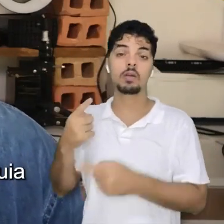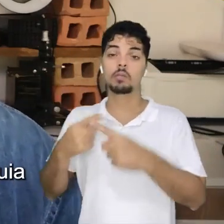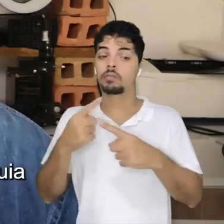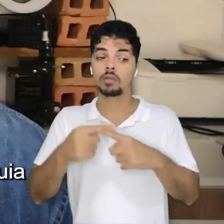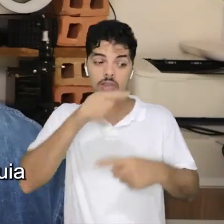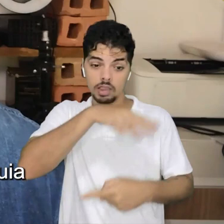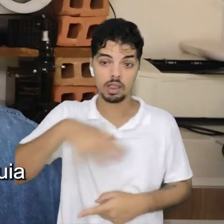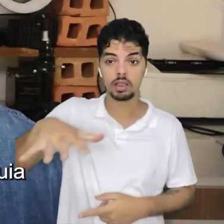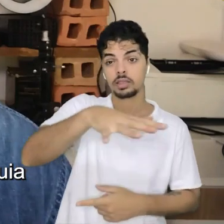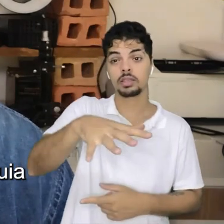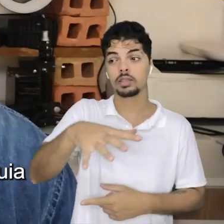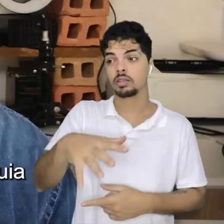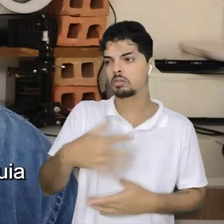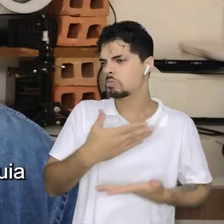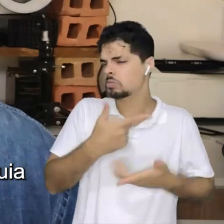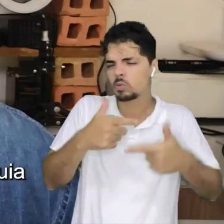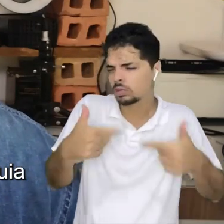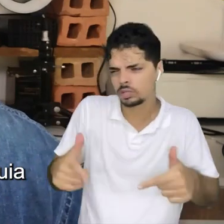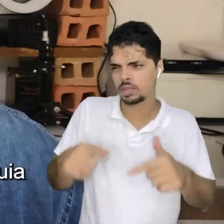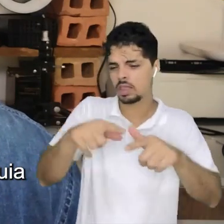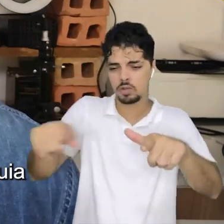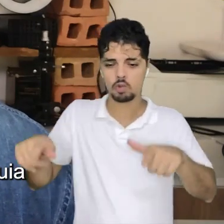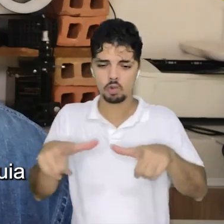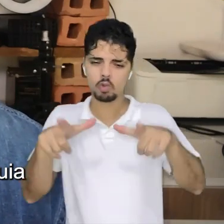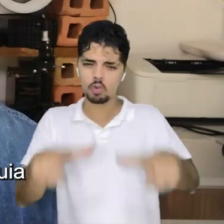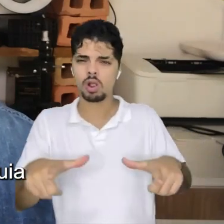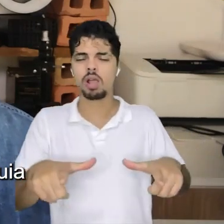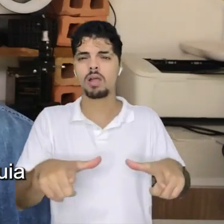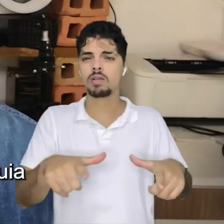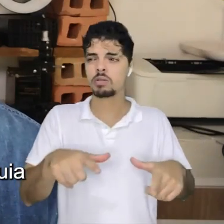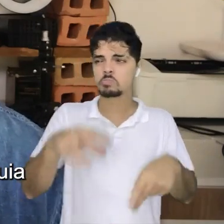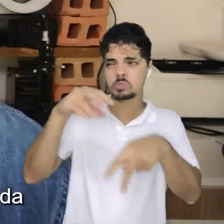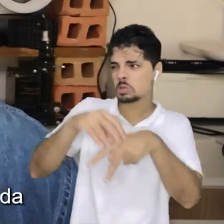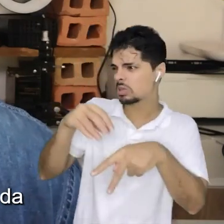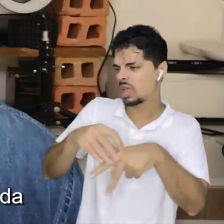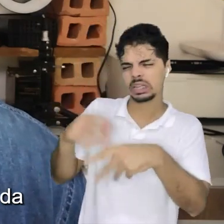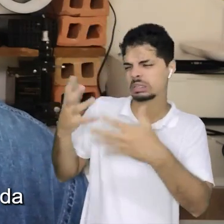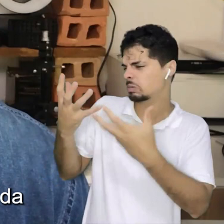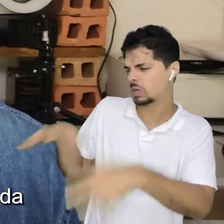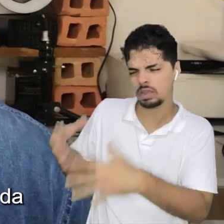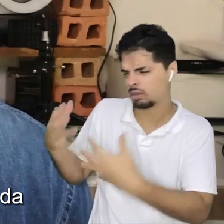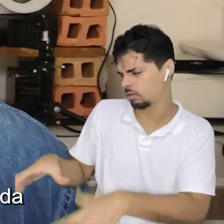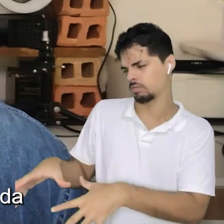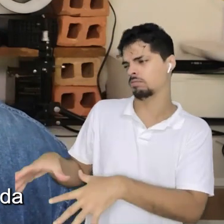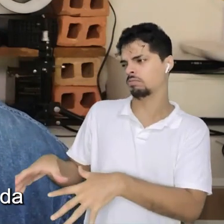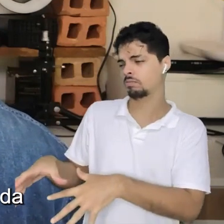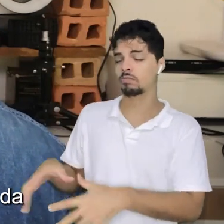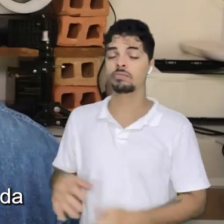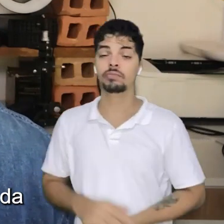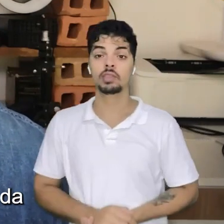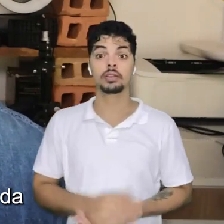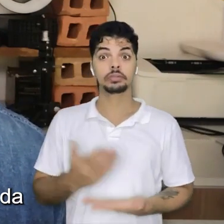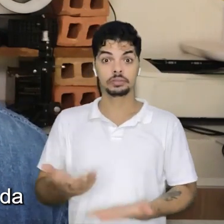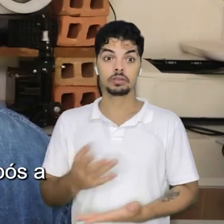repúblicas latino-americanas para uma monarquia vista como velha e absolutista segundo Fabrício Prado somente